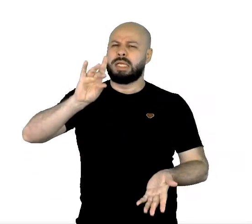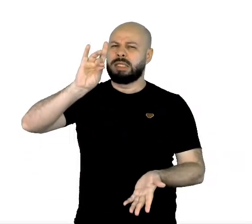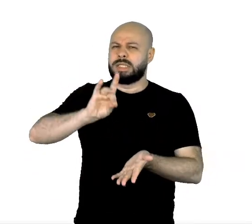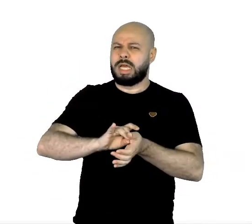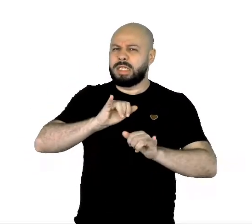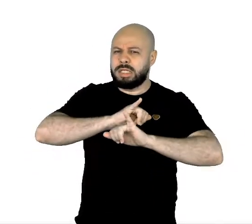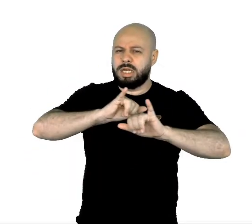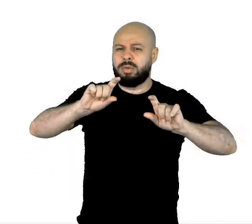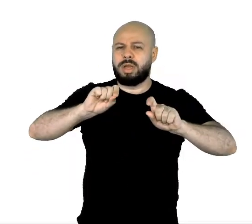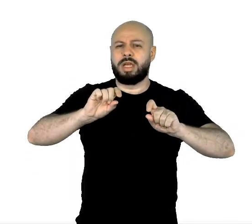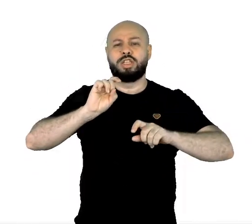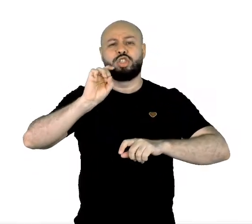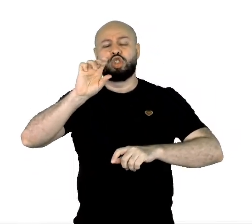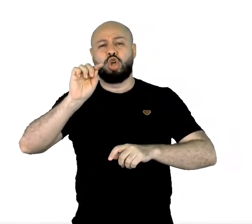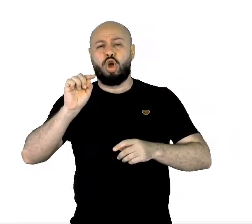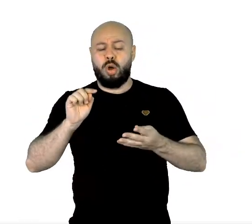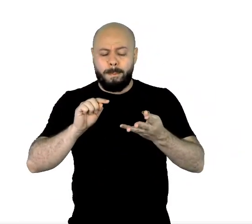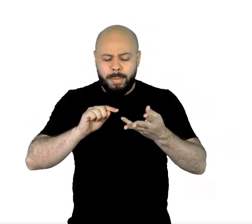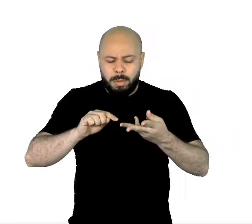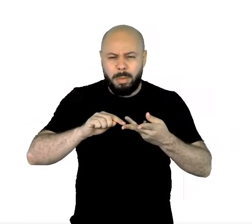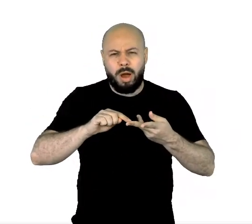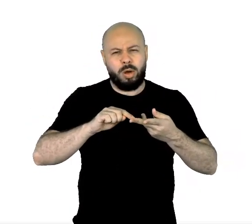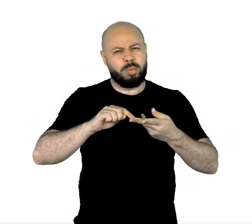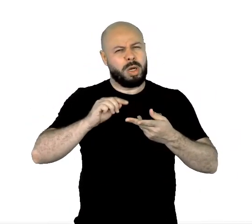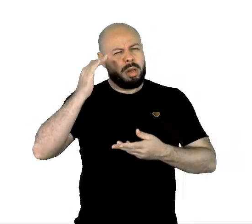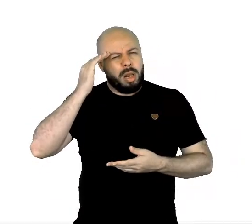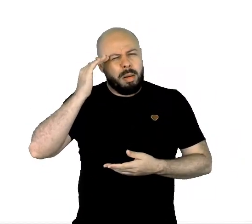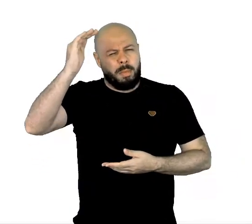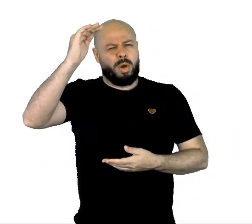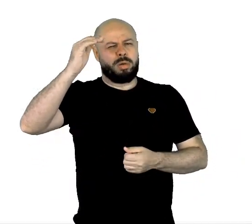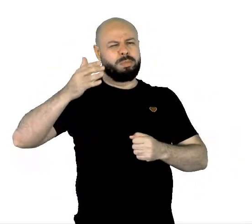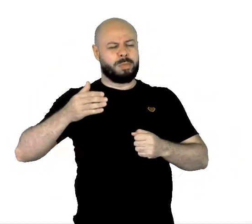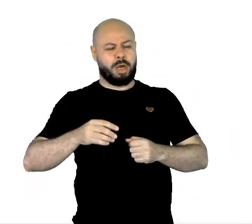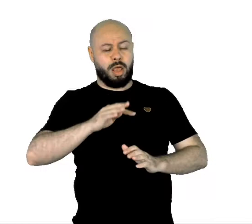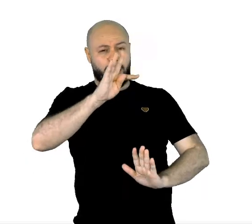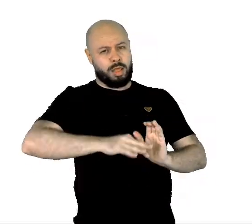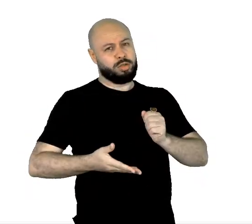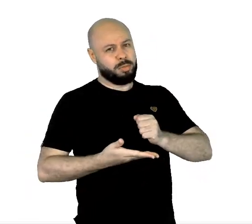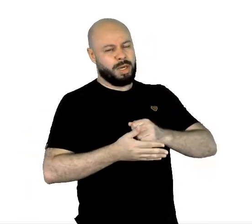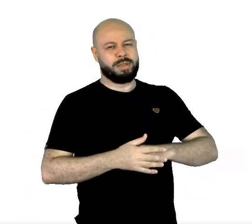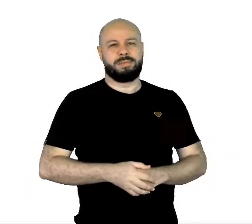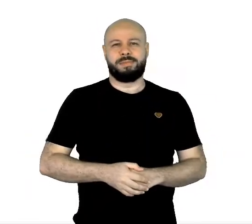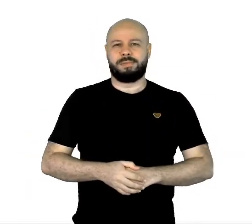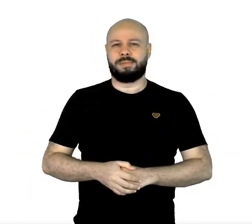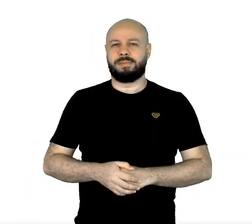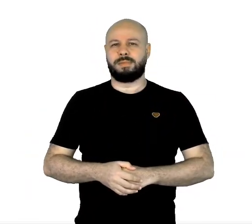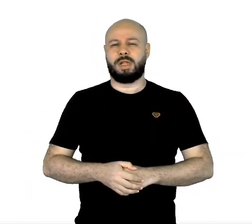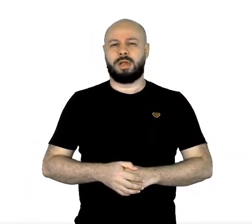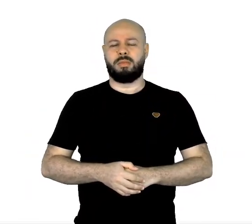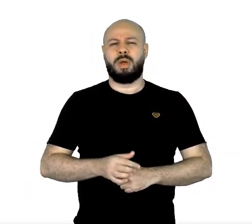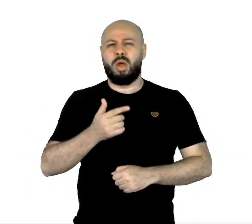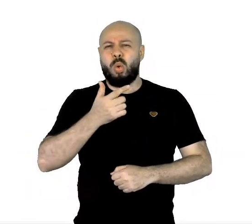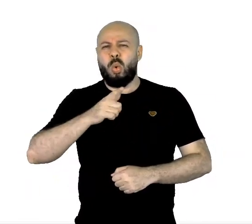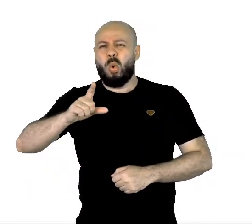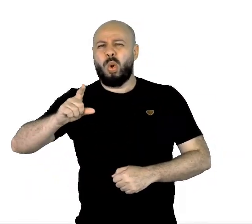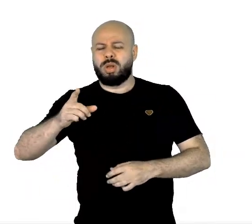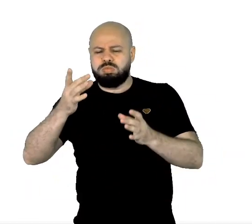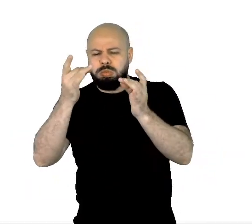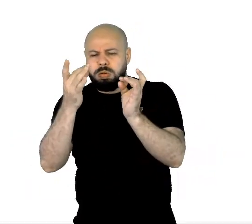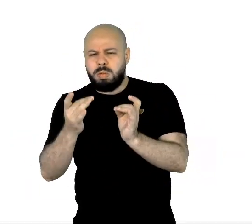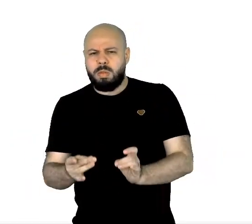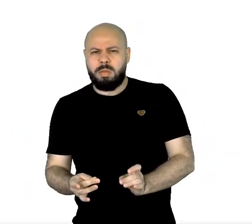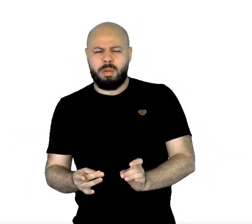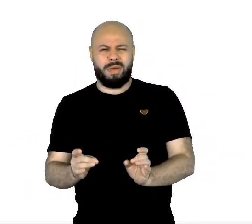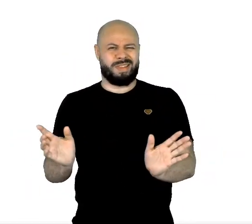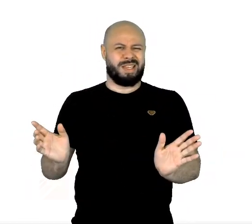indica somente os pontos relevantes, principais do texto base, descartando a possibilidade de apresentar